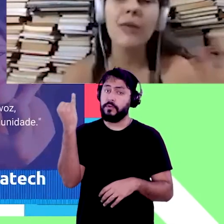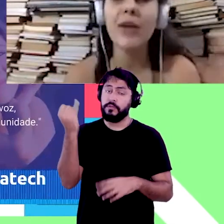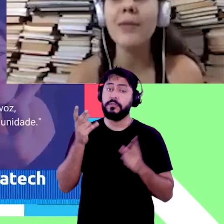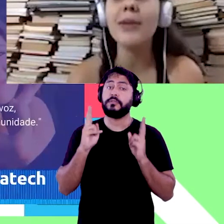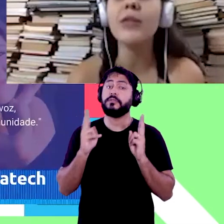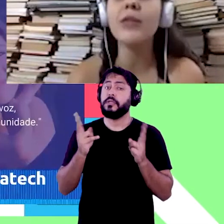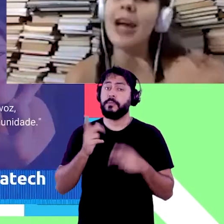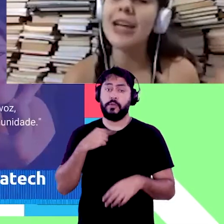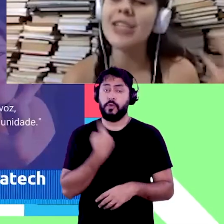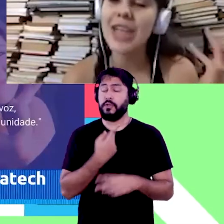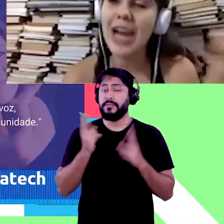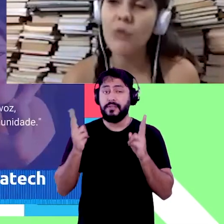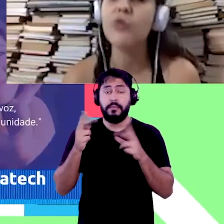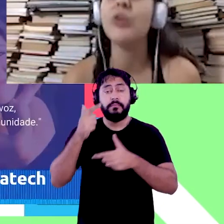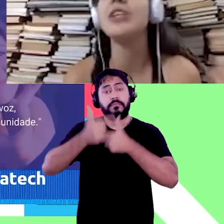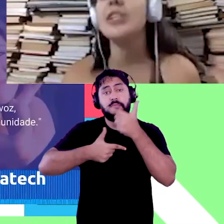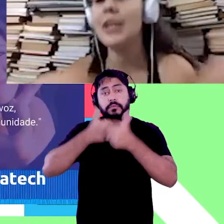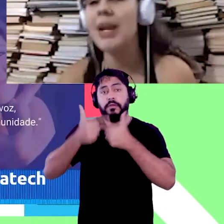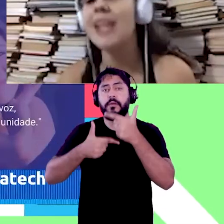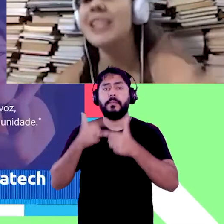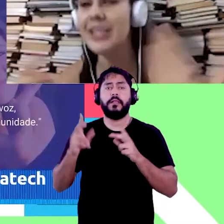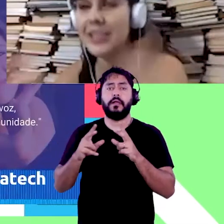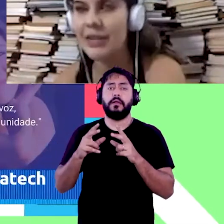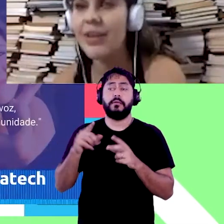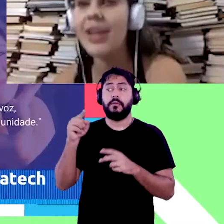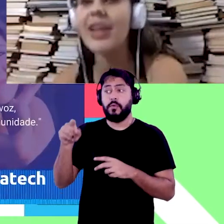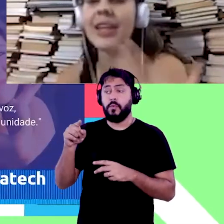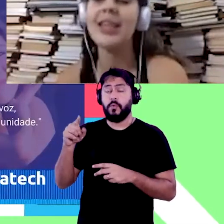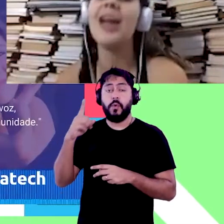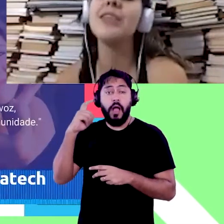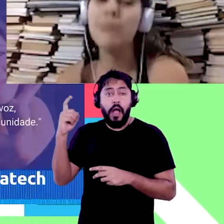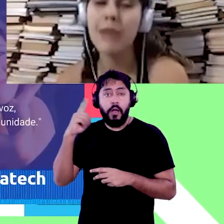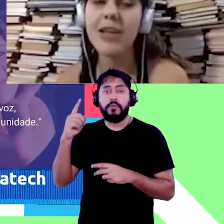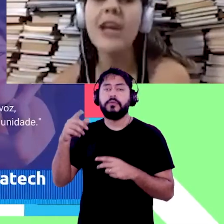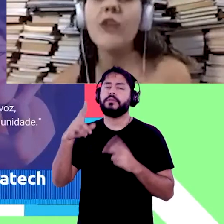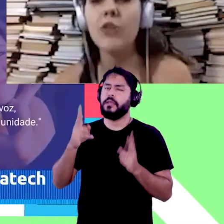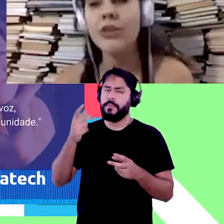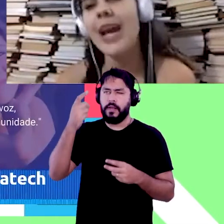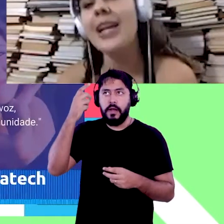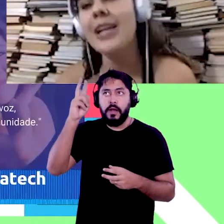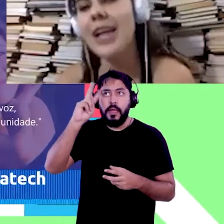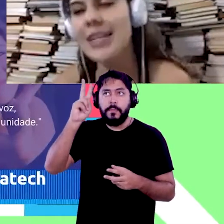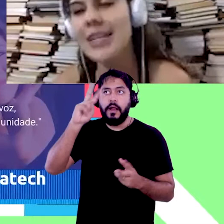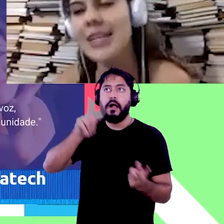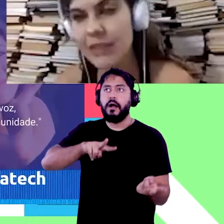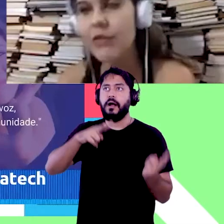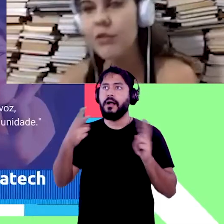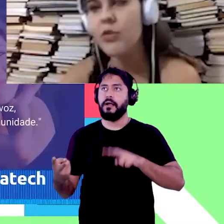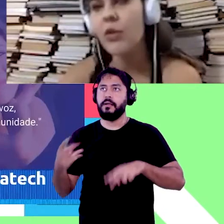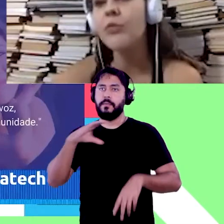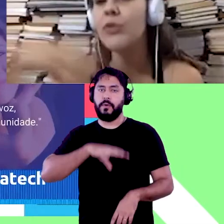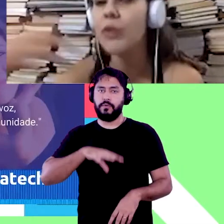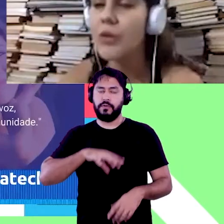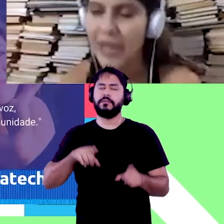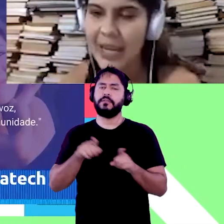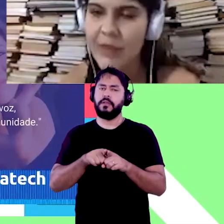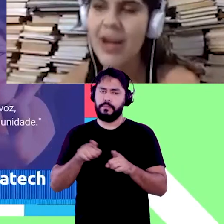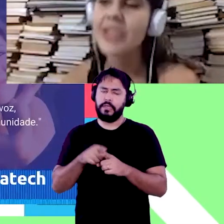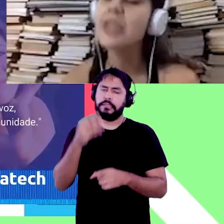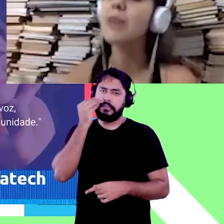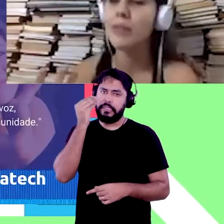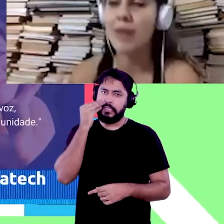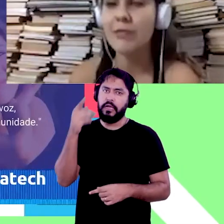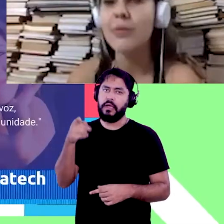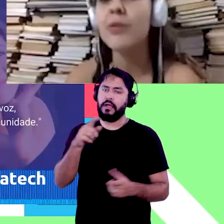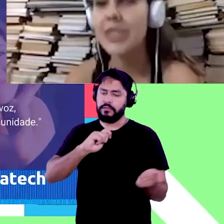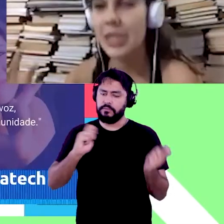trabalhar com elemento de áudio, a gente lembrar de transcrever e tentar também tornar ele acessível em outra linguagem